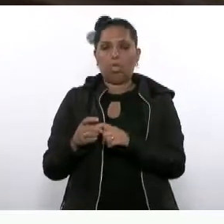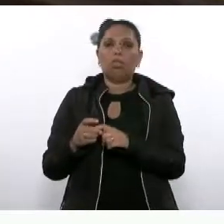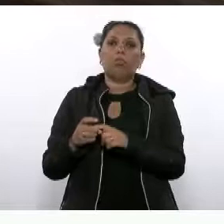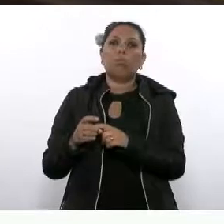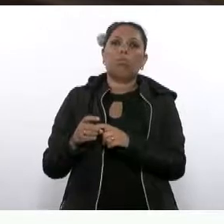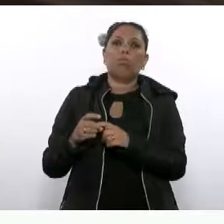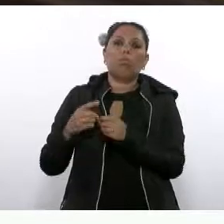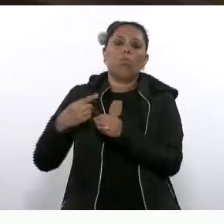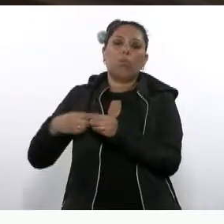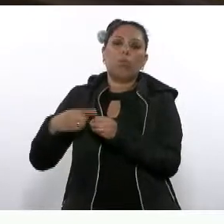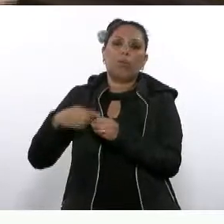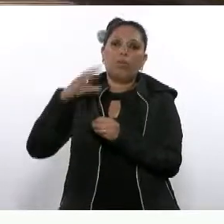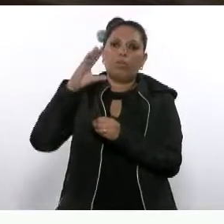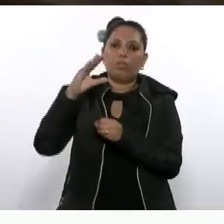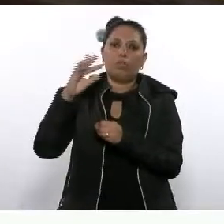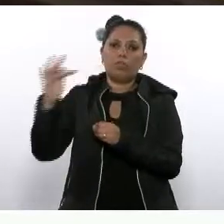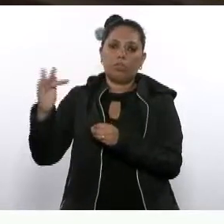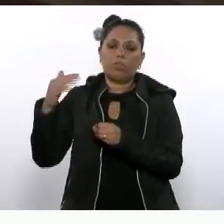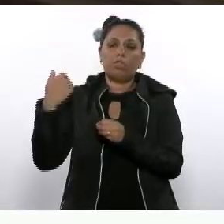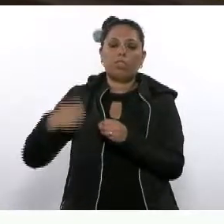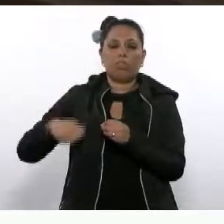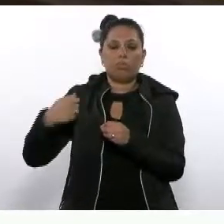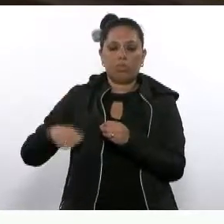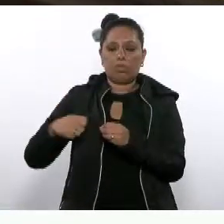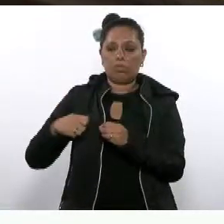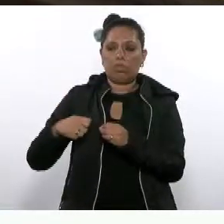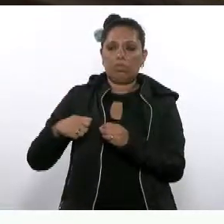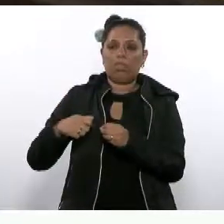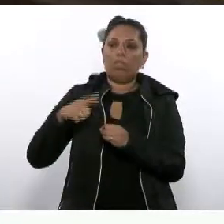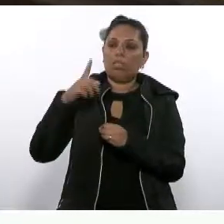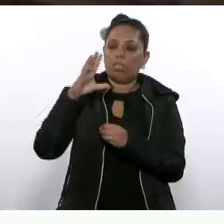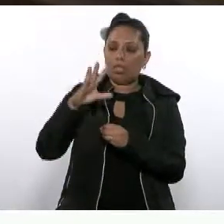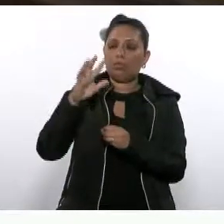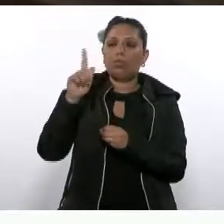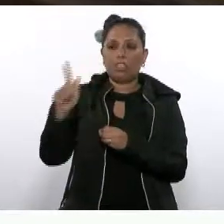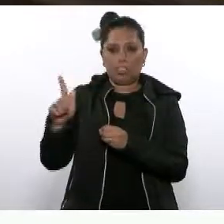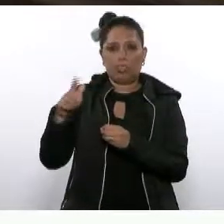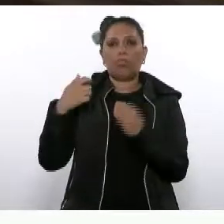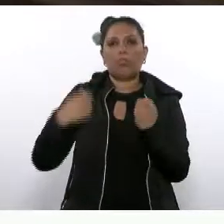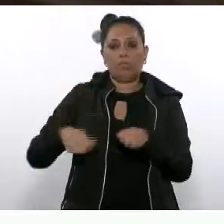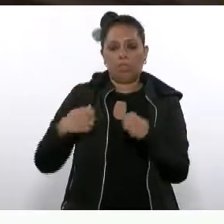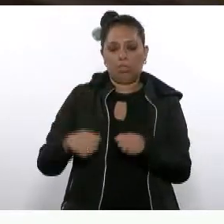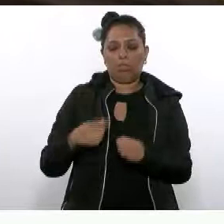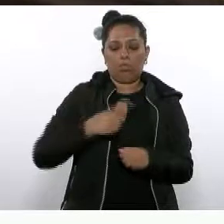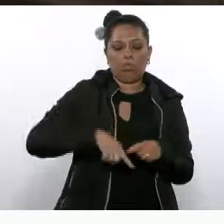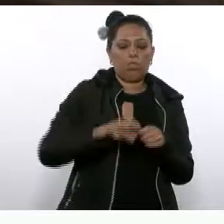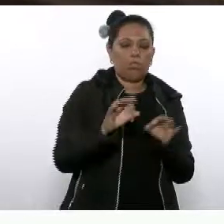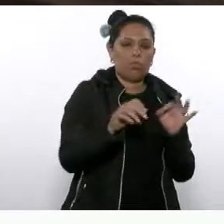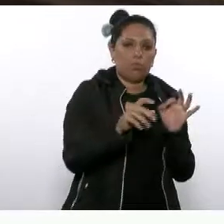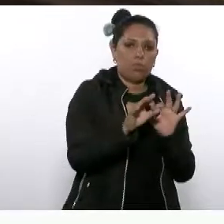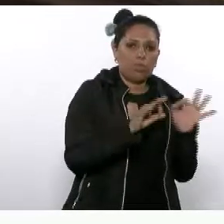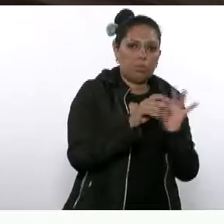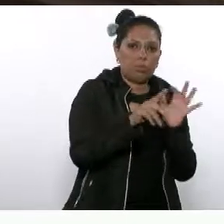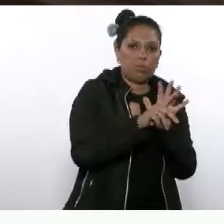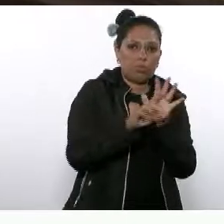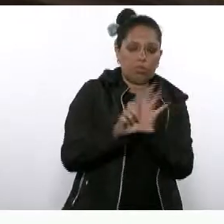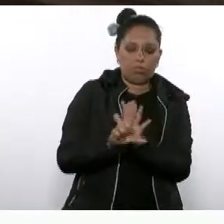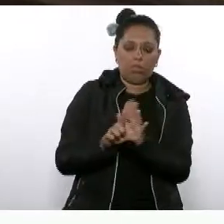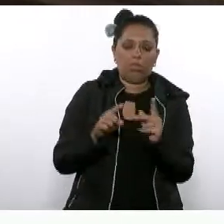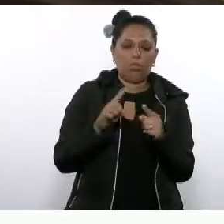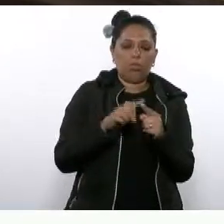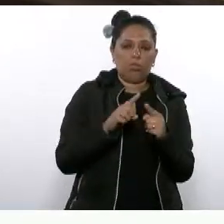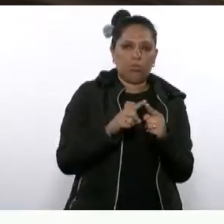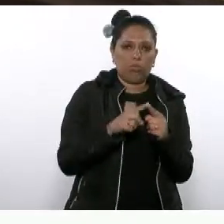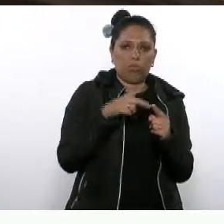o bairro de Campo Grande. E produzimos também dois projetos de lei. Um que institui